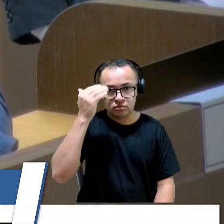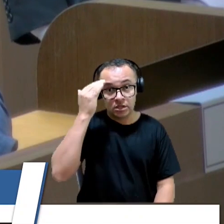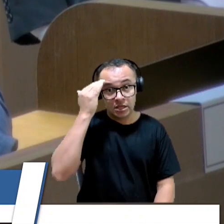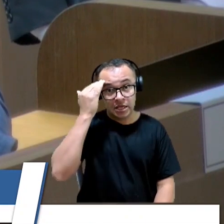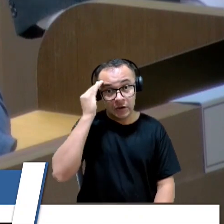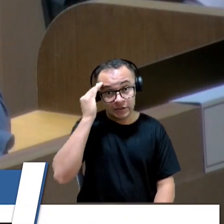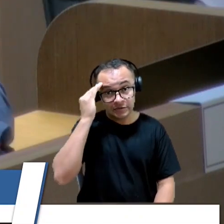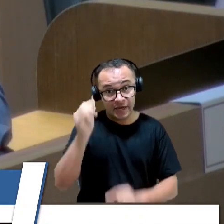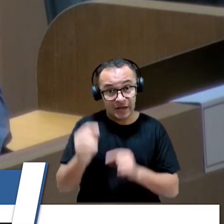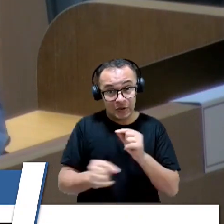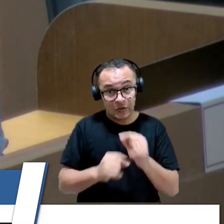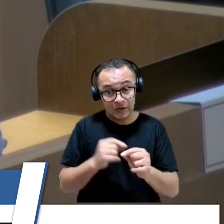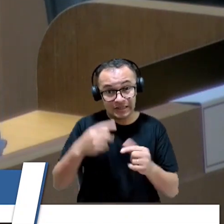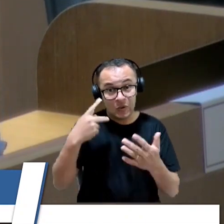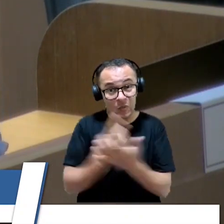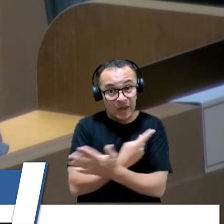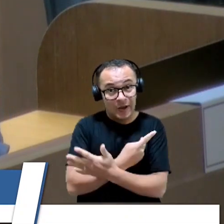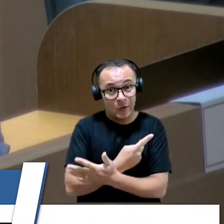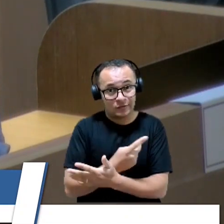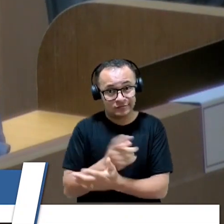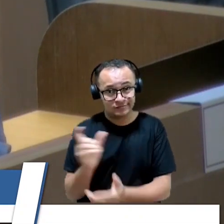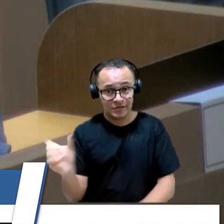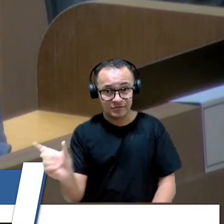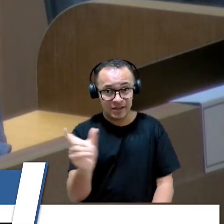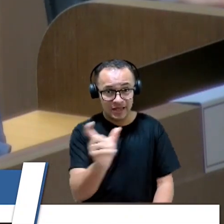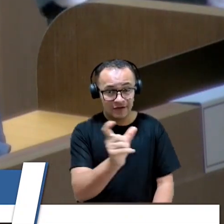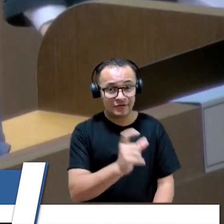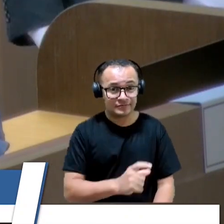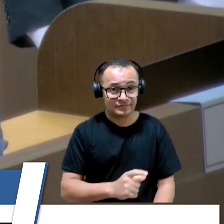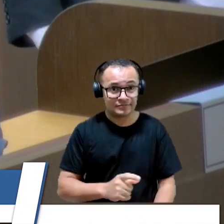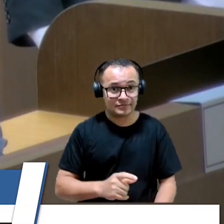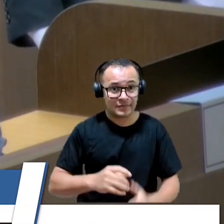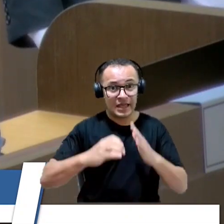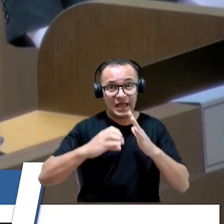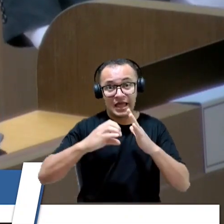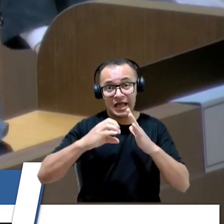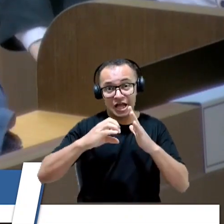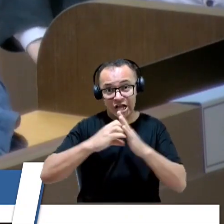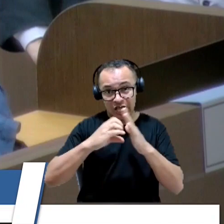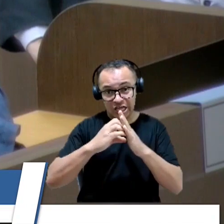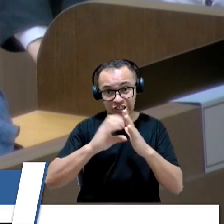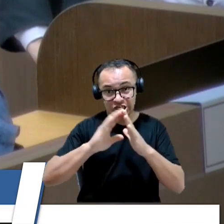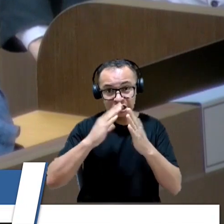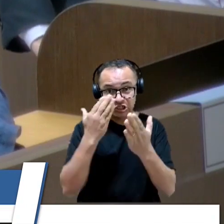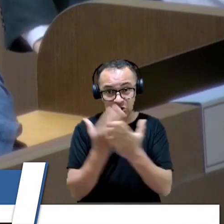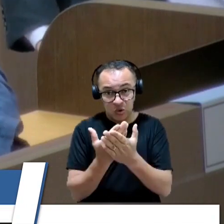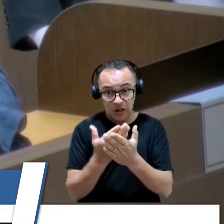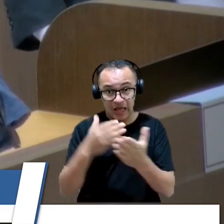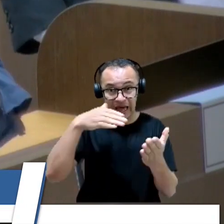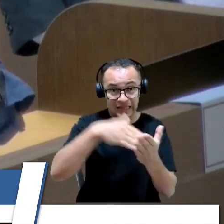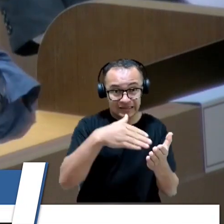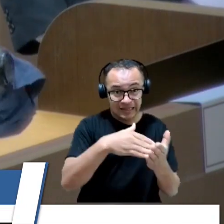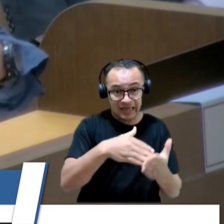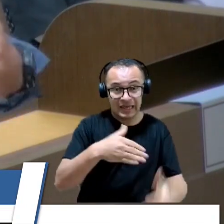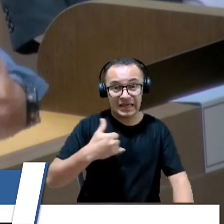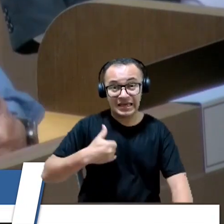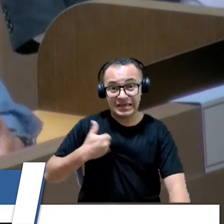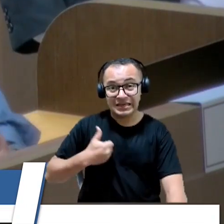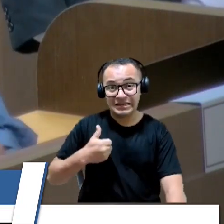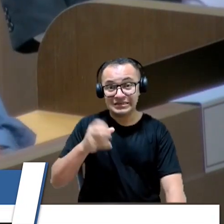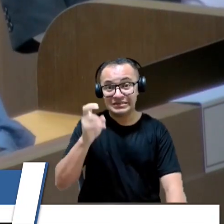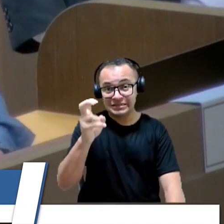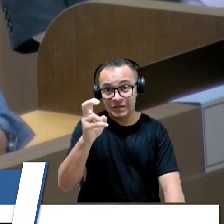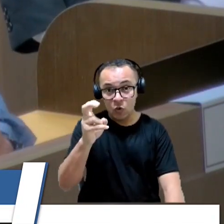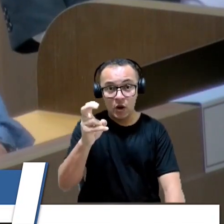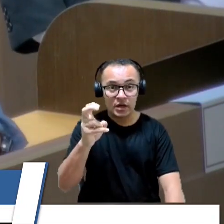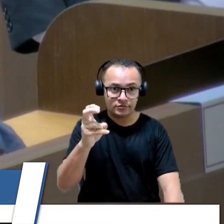aqui. Porque creche escola vai até os 5 anos e 11 meses, ou seja, aí a creche escola, ela atinge a pré-escola